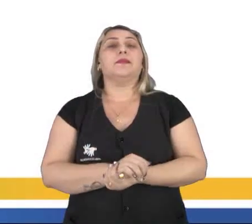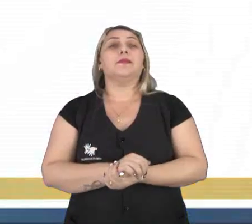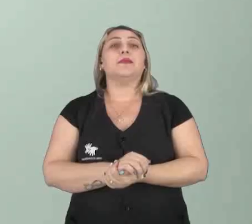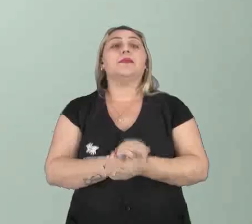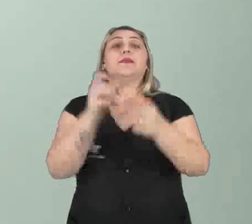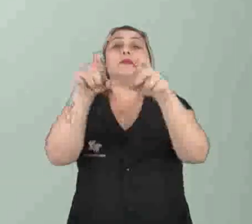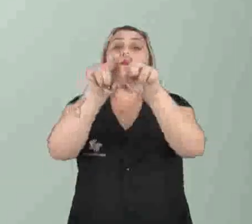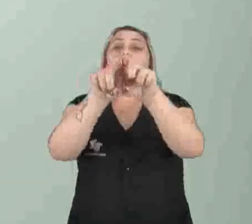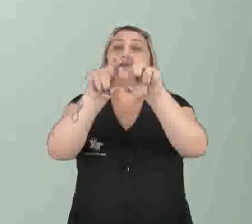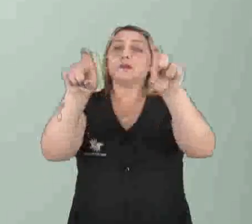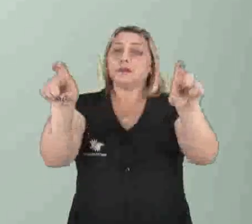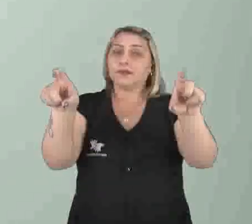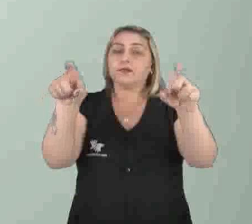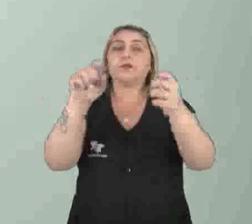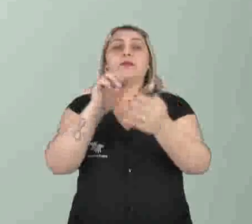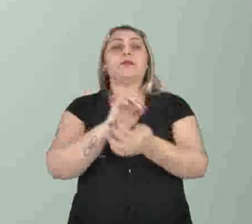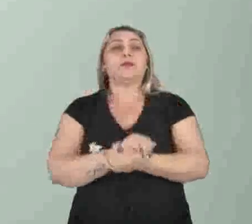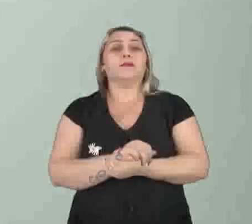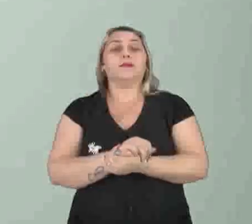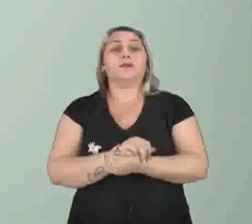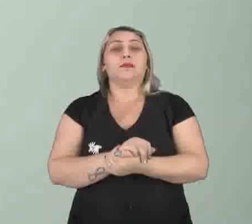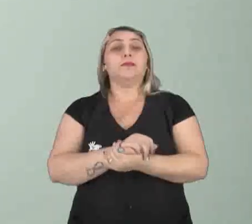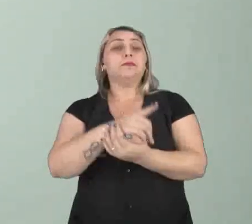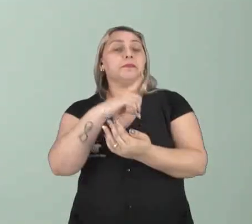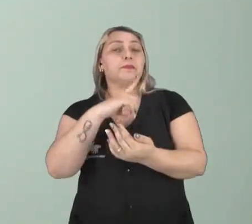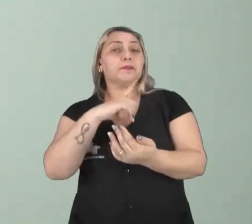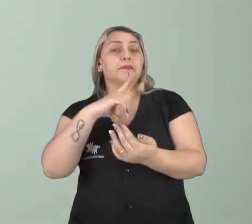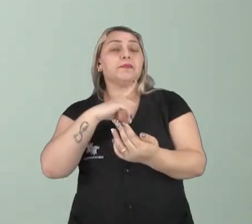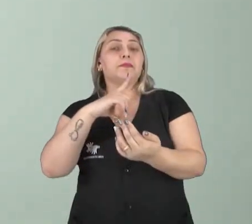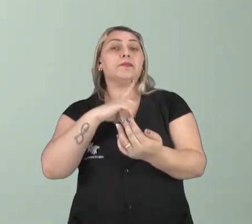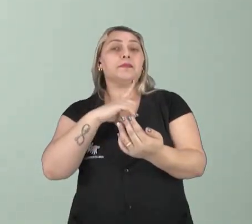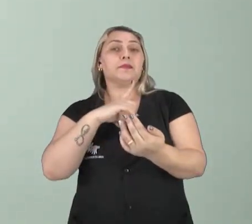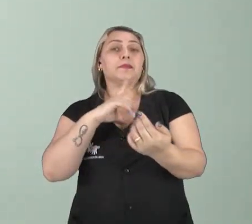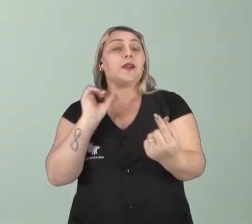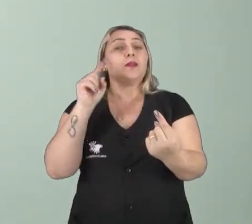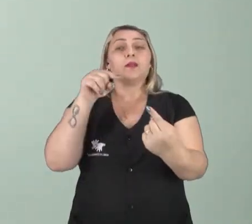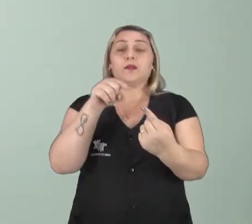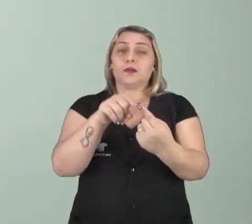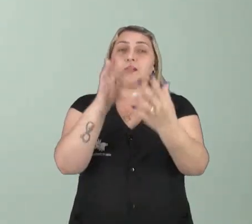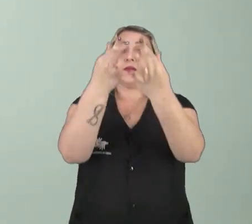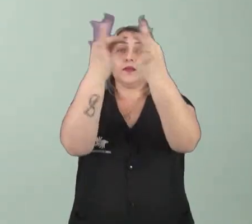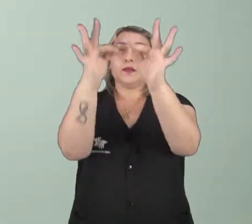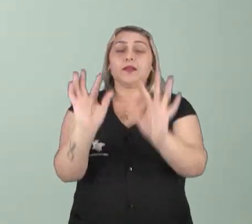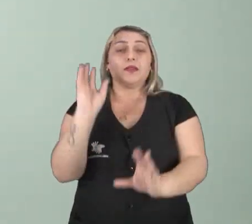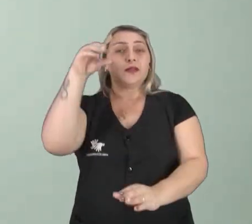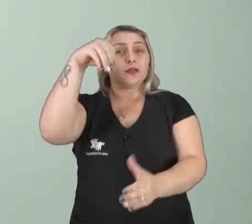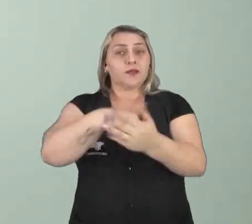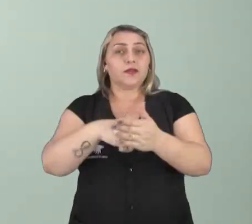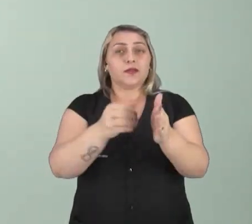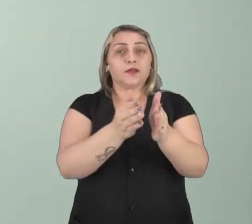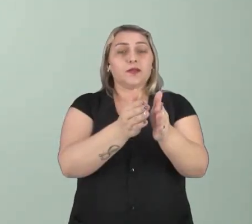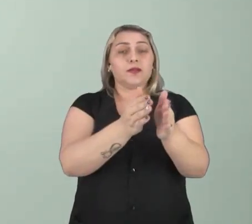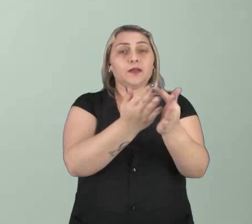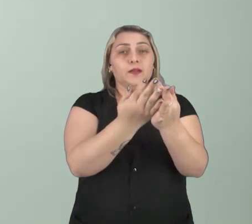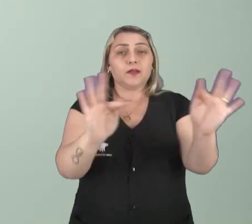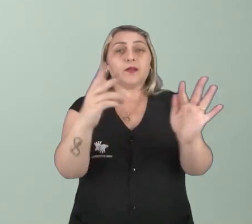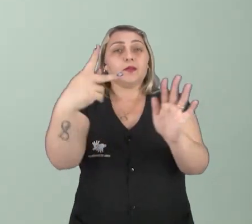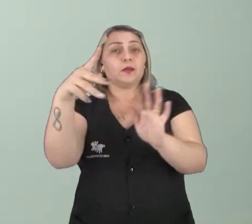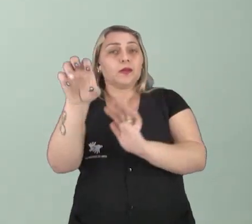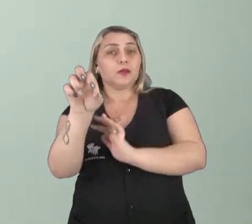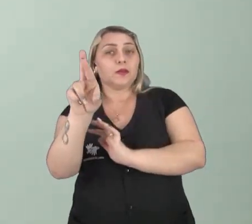essas orações, né, elas exercem essas funções sintáticas dentro daquele período, tá